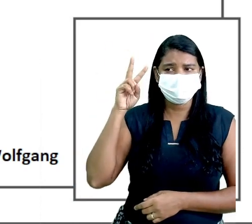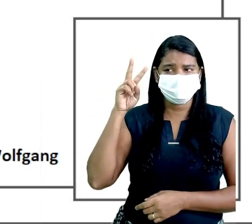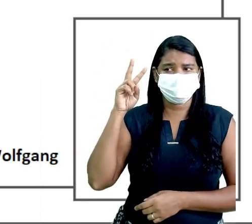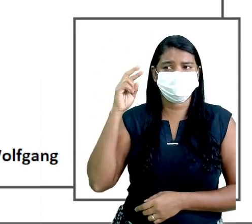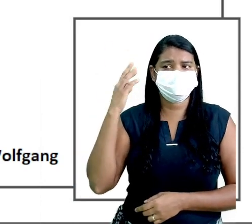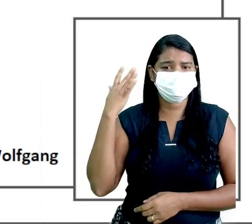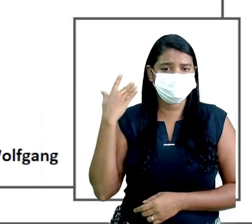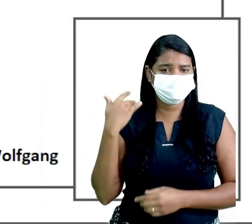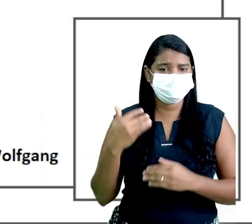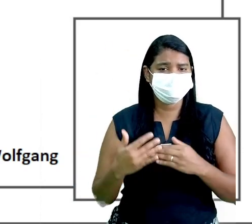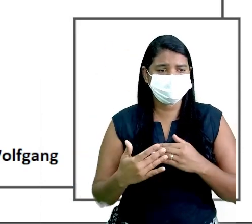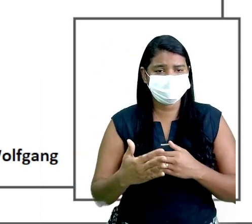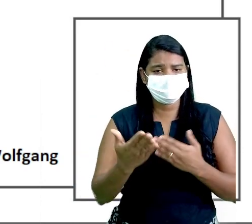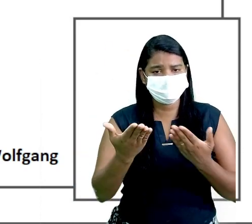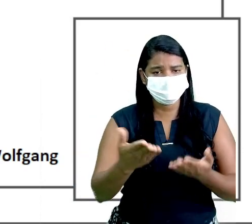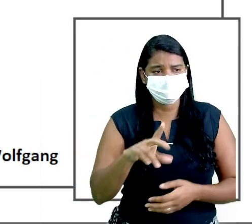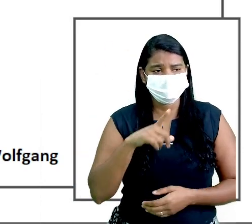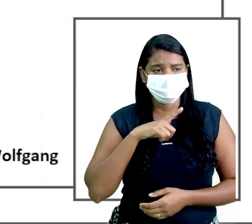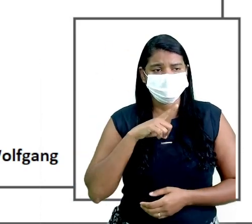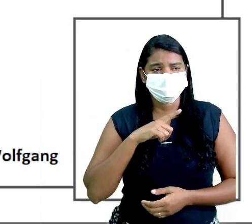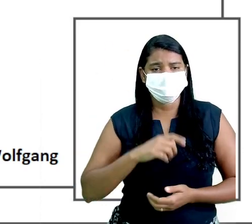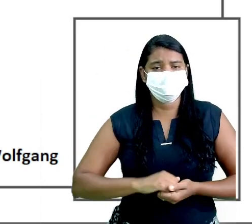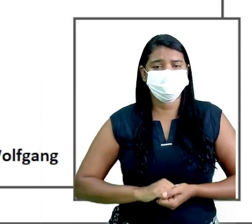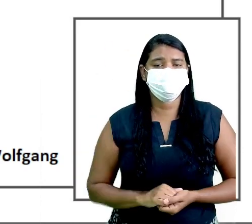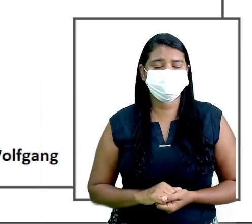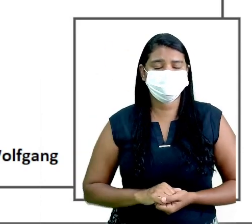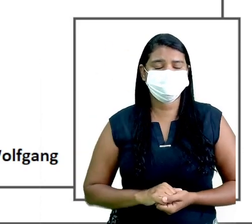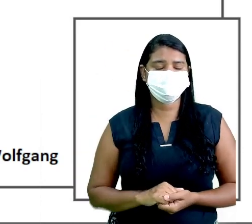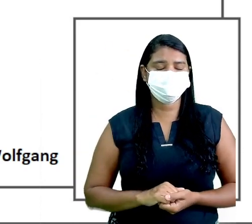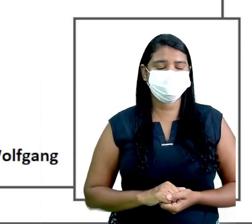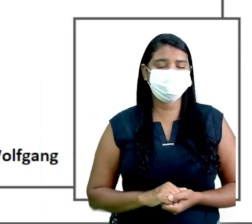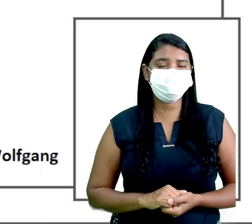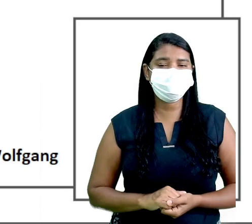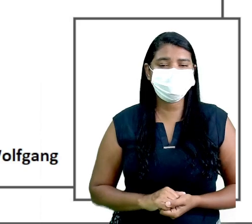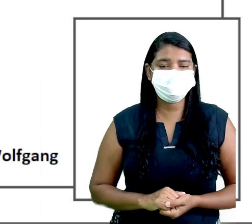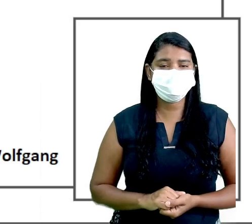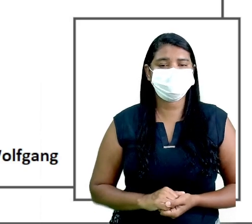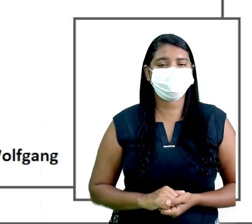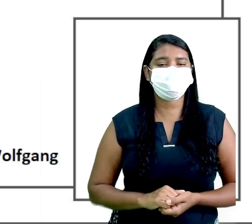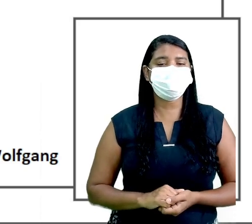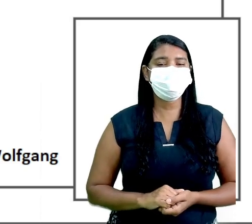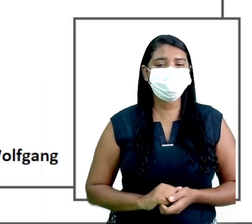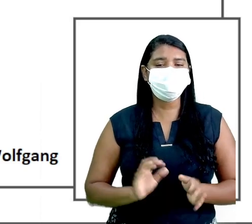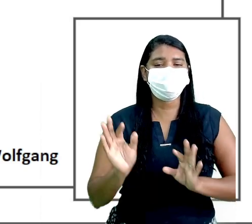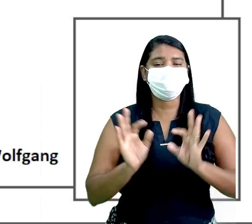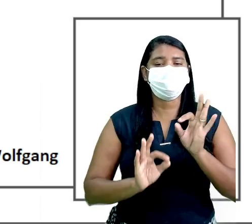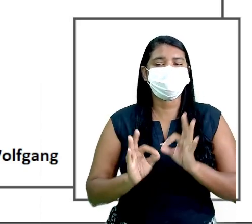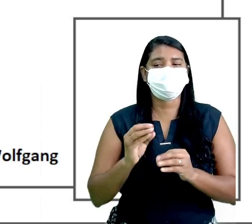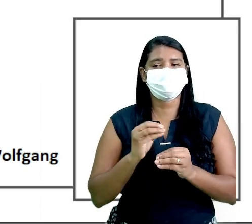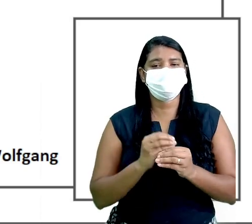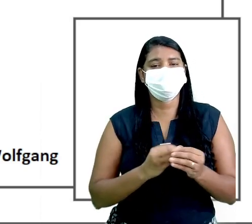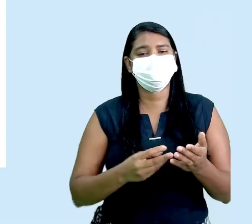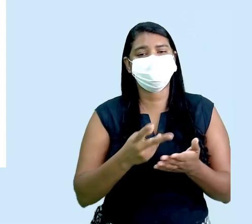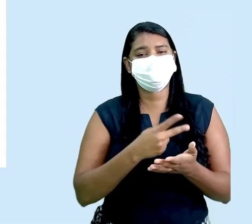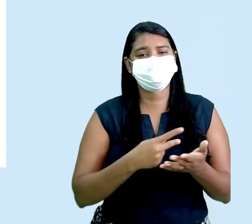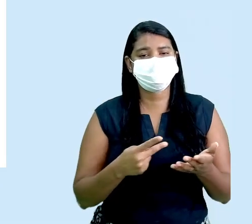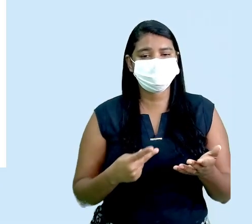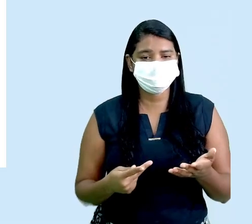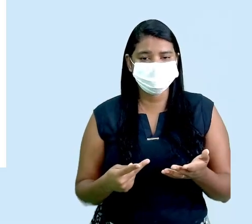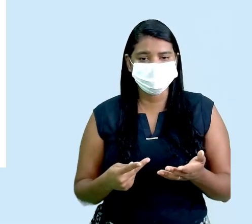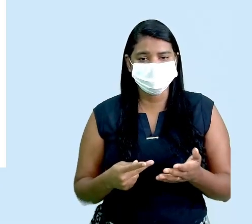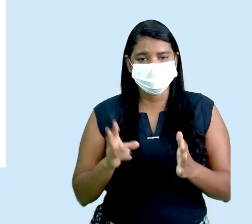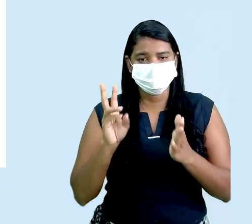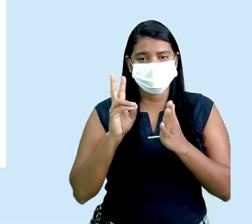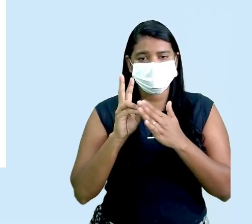a partir desse momento você vai ter um resgate também do artesanato, né? E de elementos de decoração